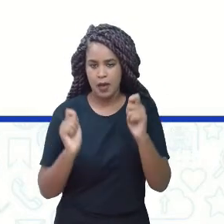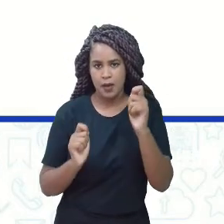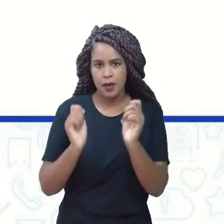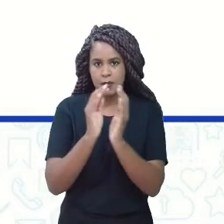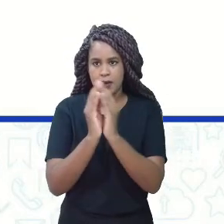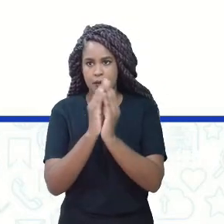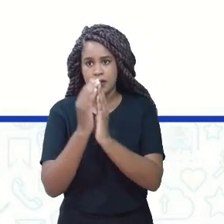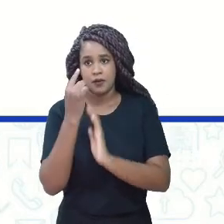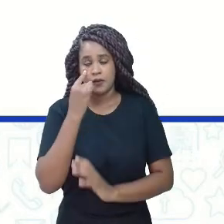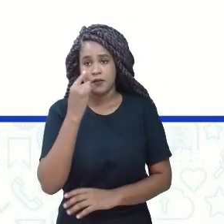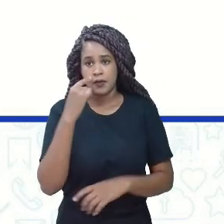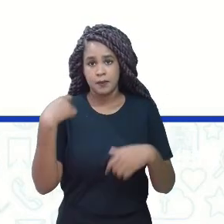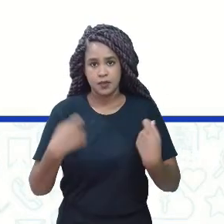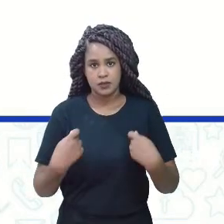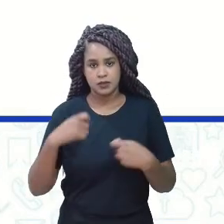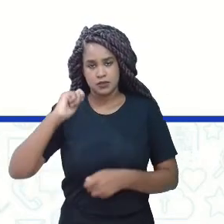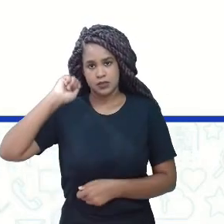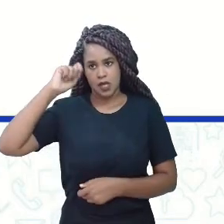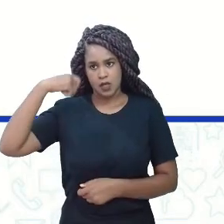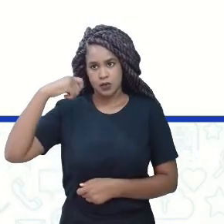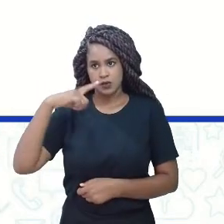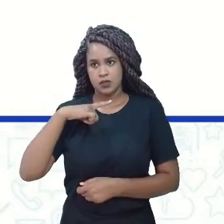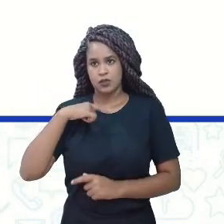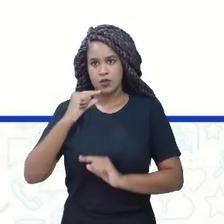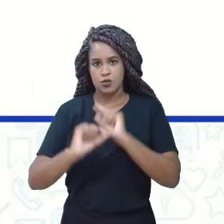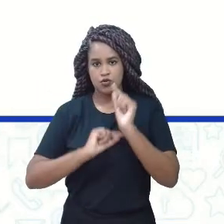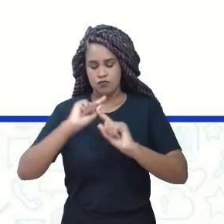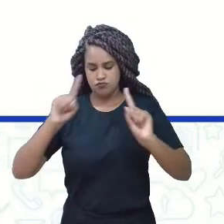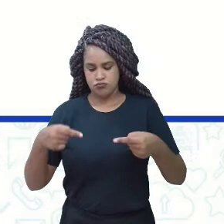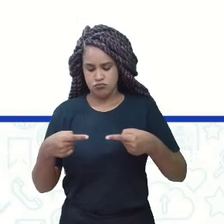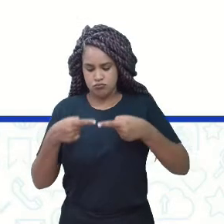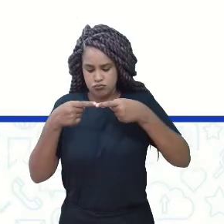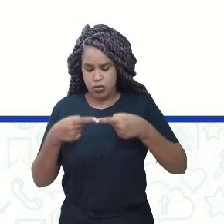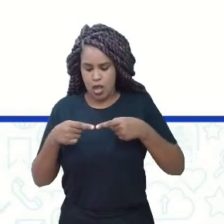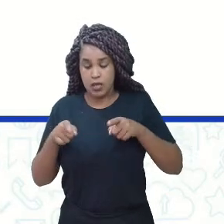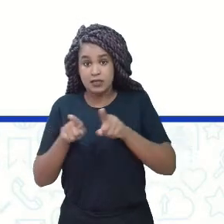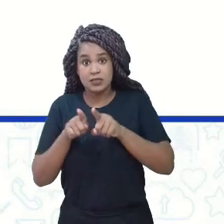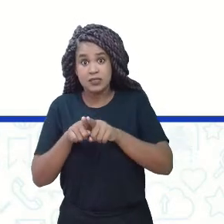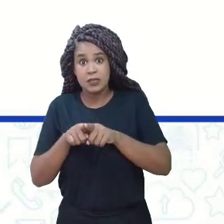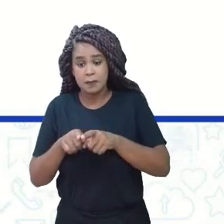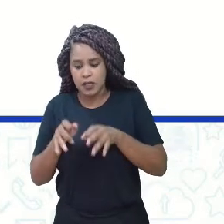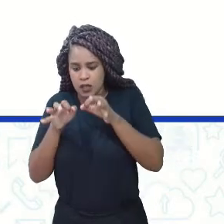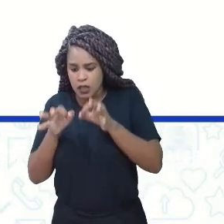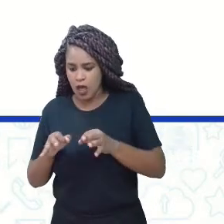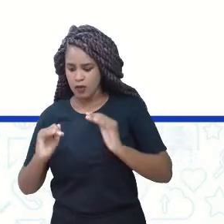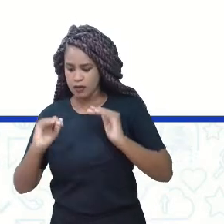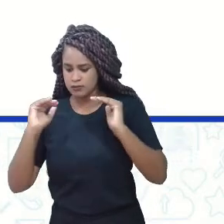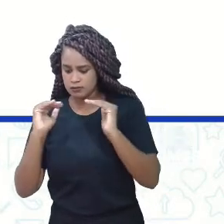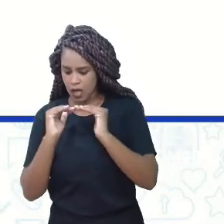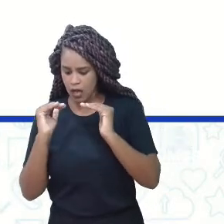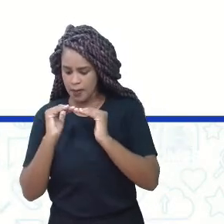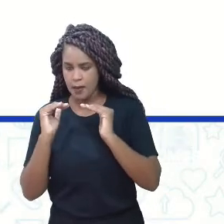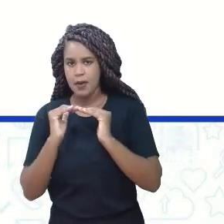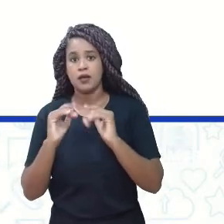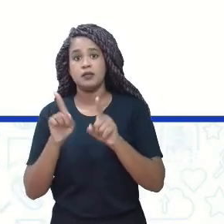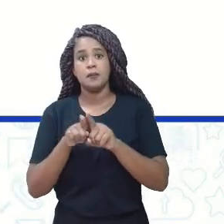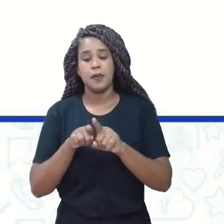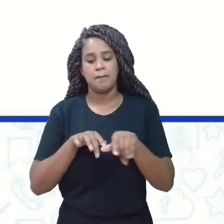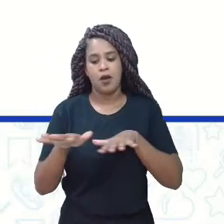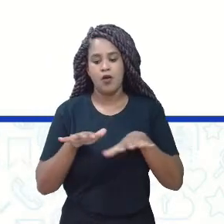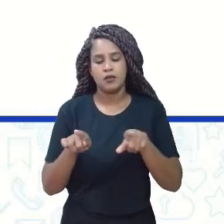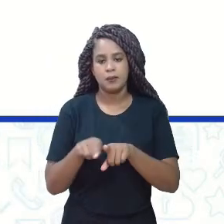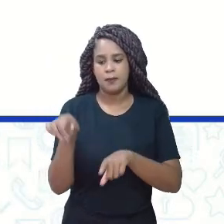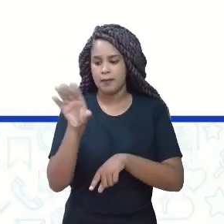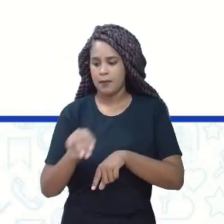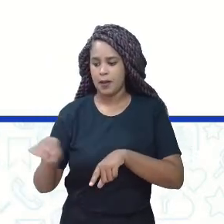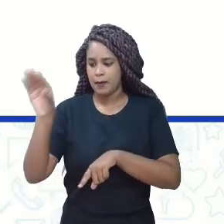o ator, né, os atores, tenham precisão, sincronia em seus movimentos e falas, e o que exige